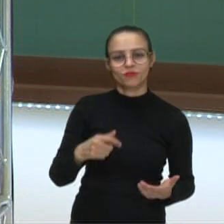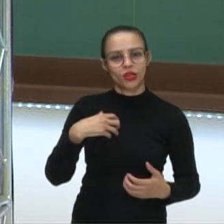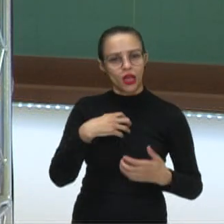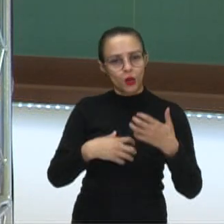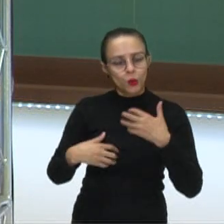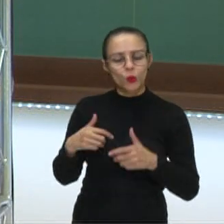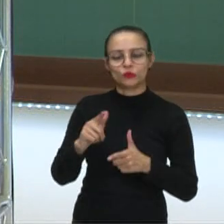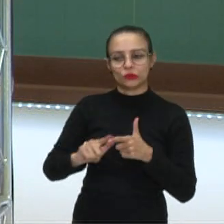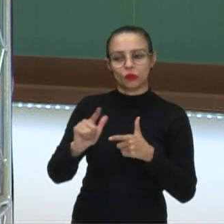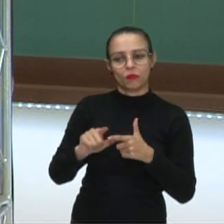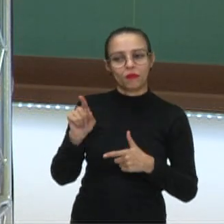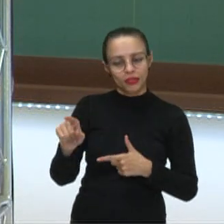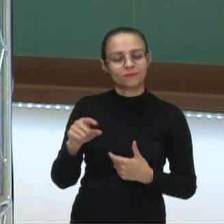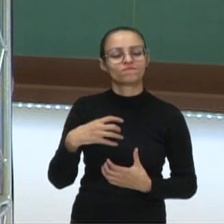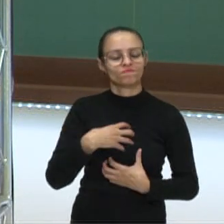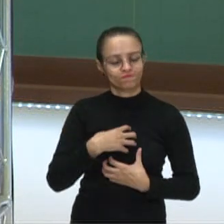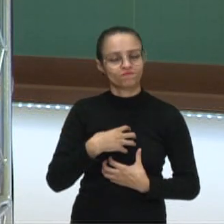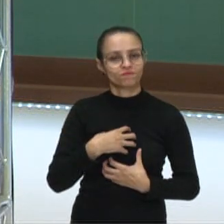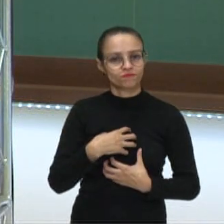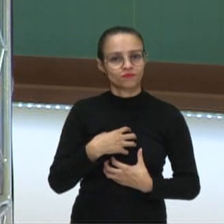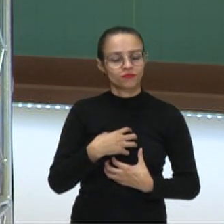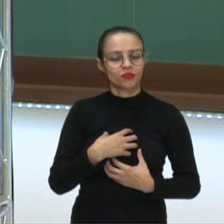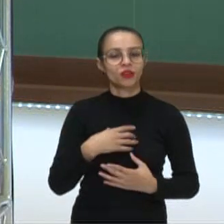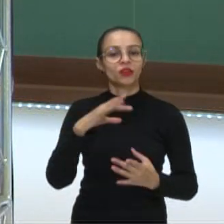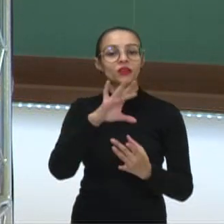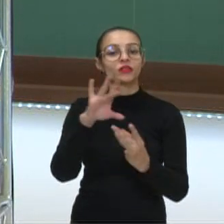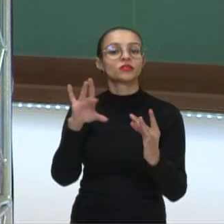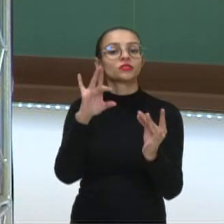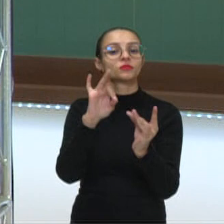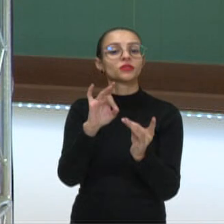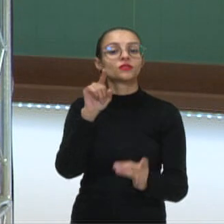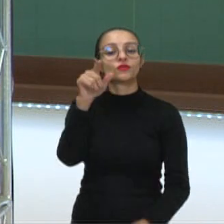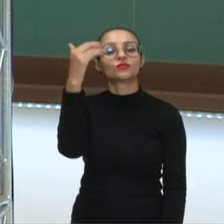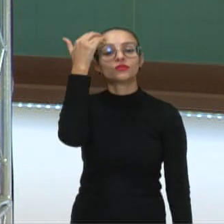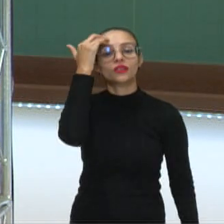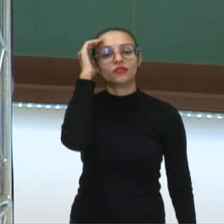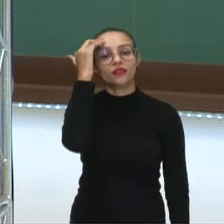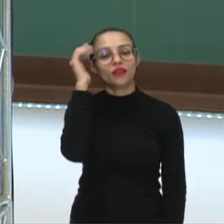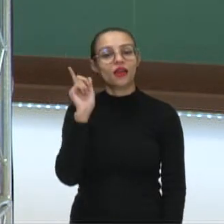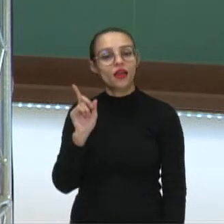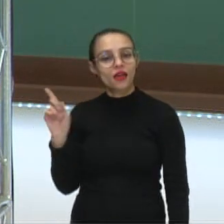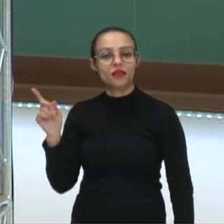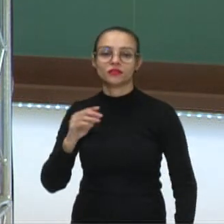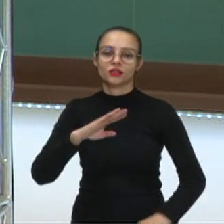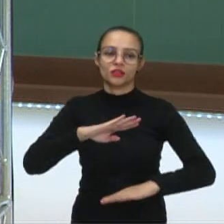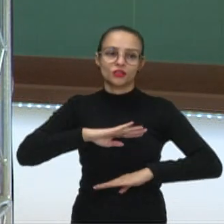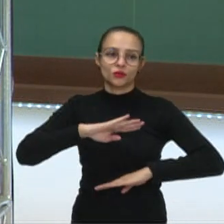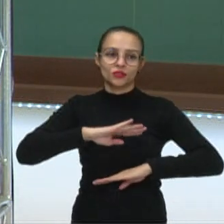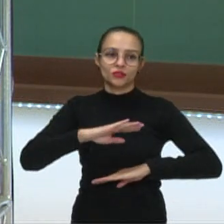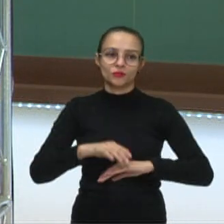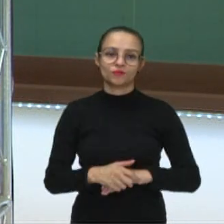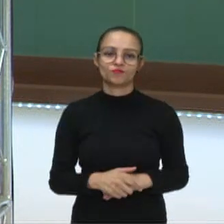problemas que o outro estava passando? Especificamente aqui, ó, para você entender essa situação.